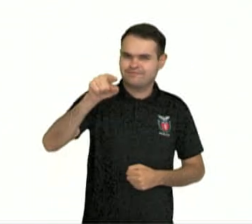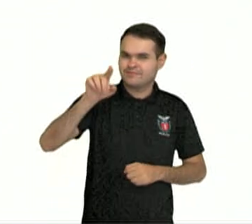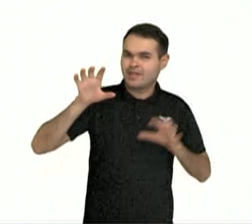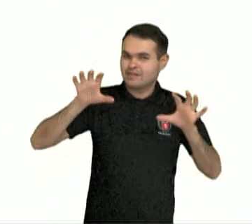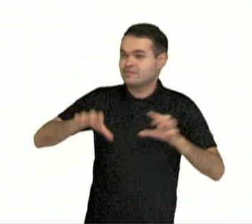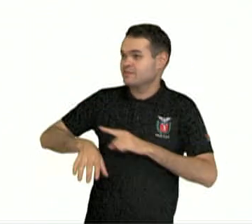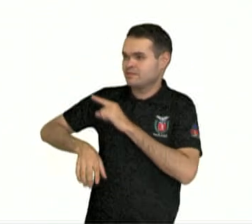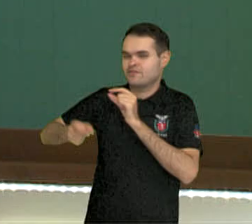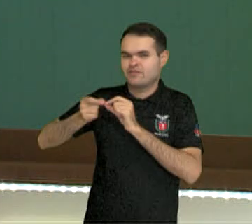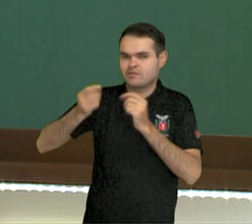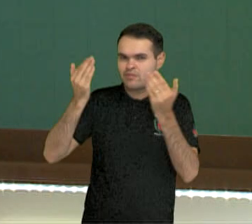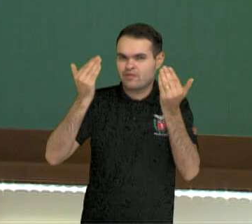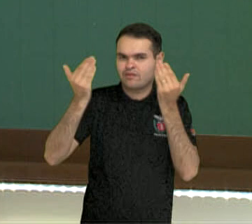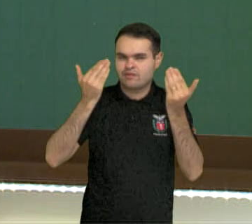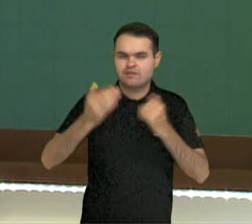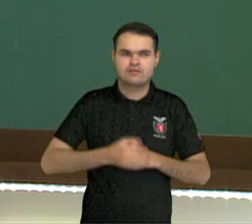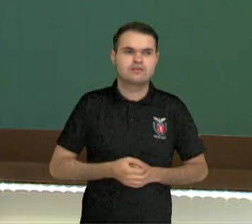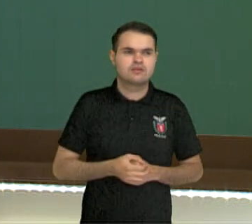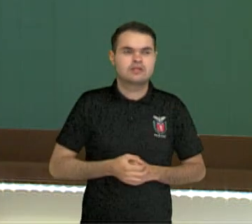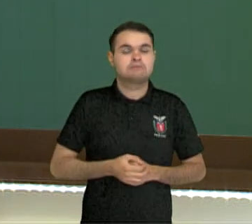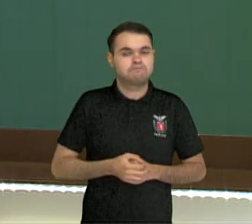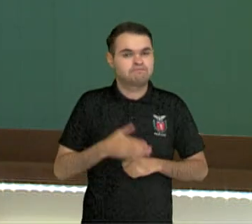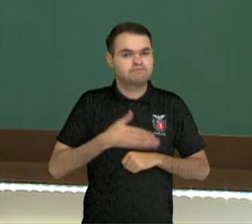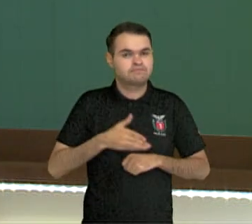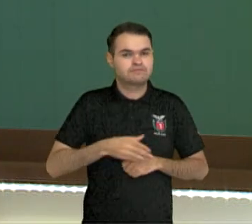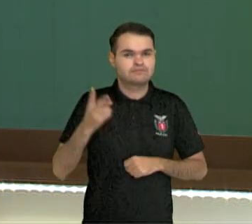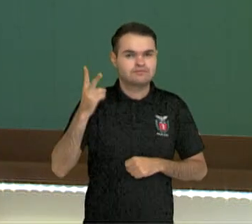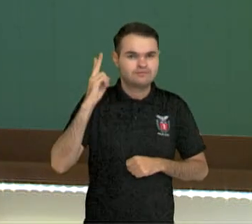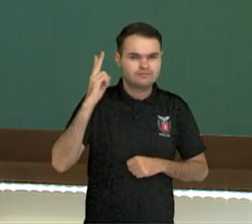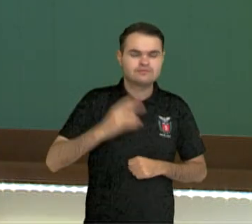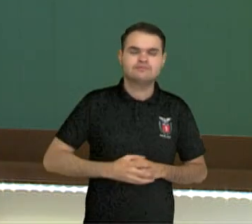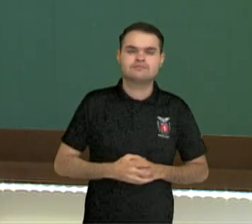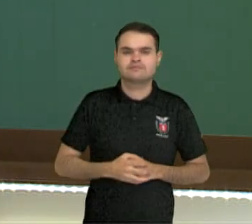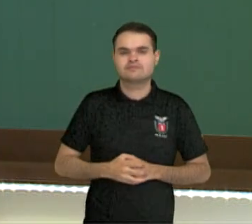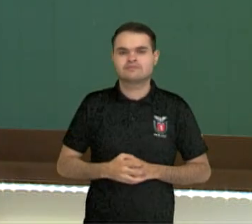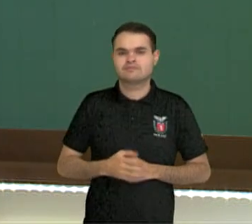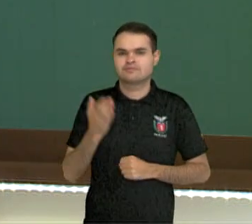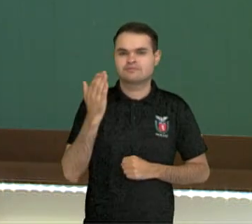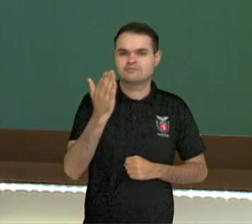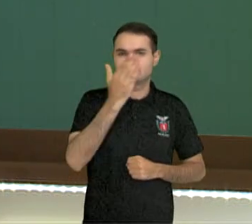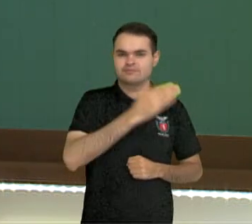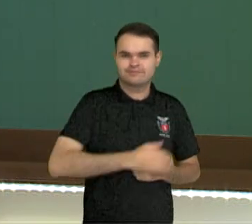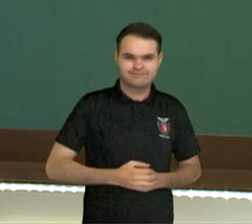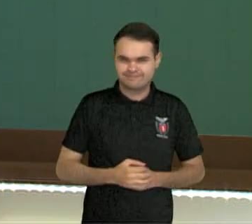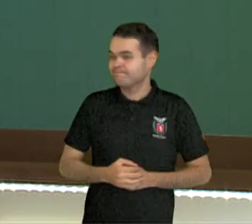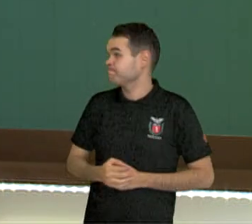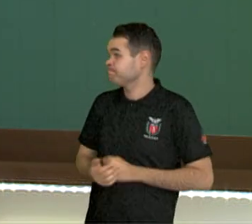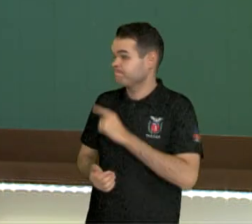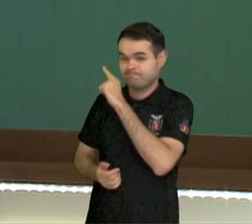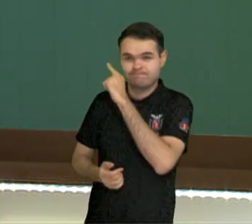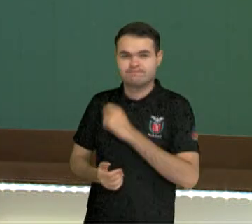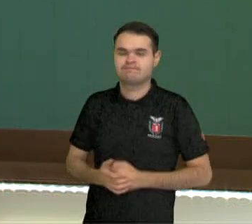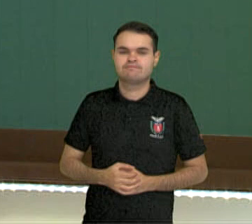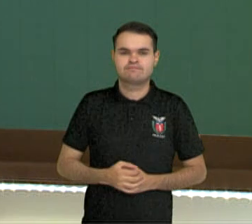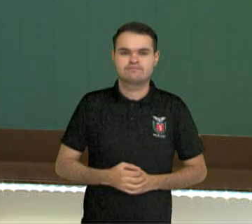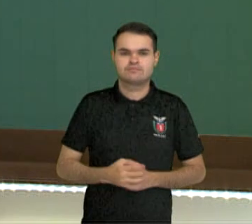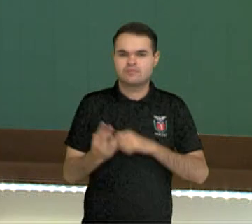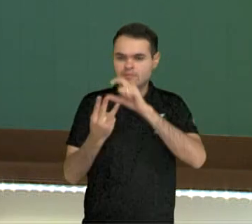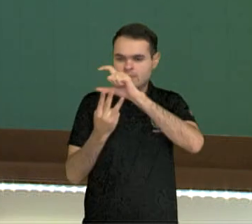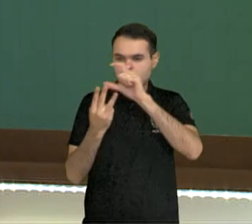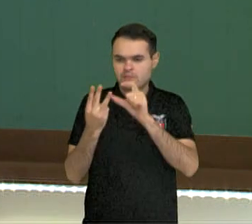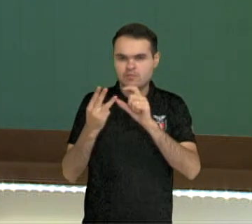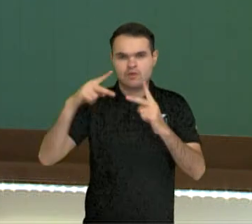a gente faz para verificar. Falando nisso, vamos ver se você entendeu, que agora é com você. Representa esse trinômio